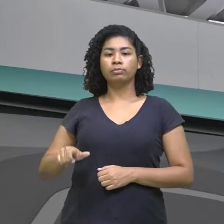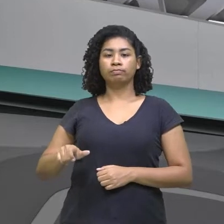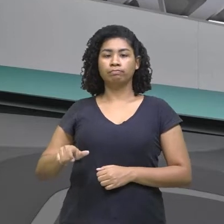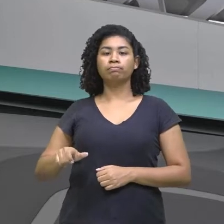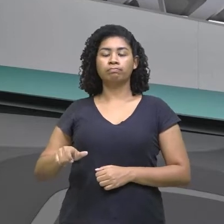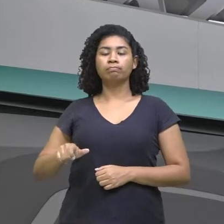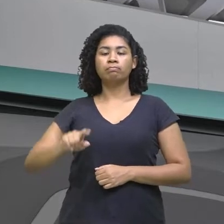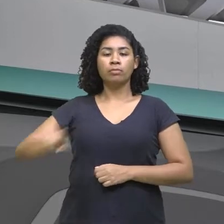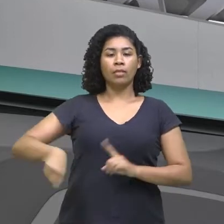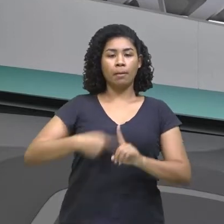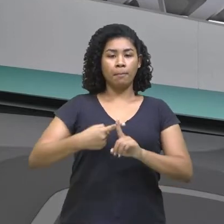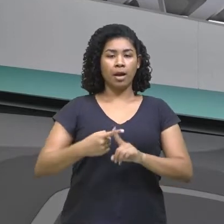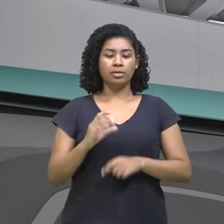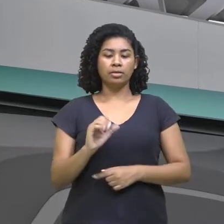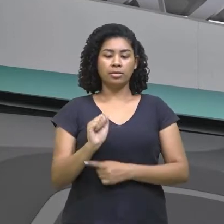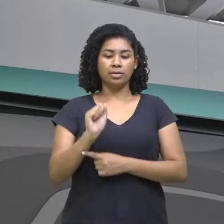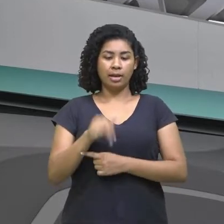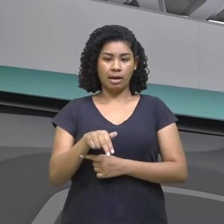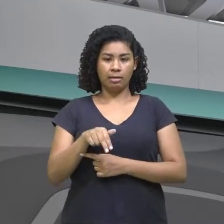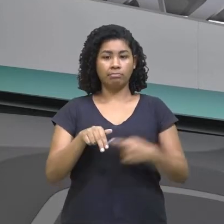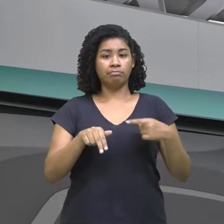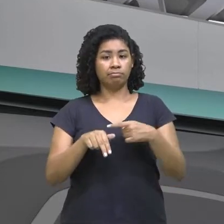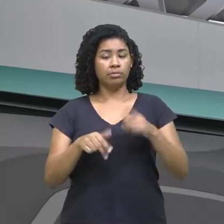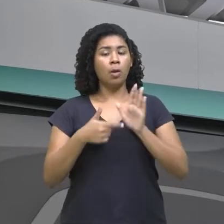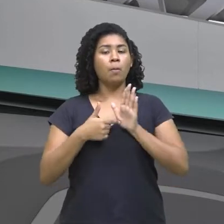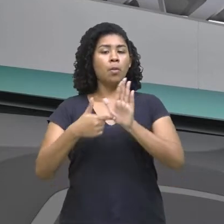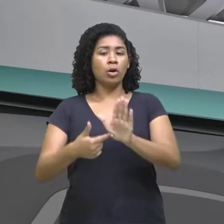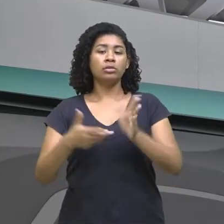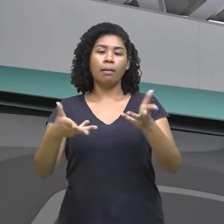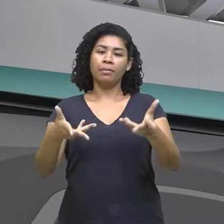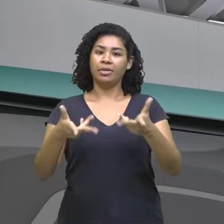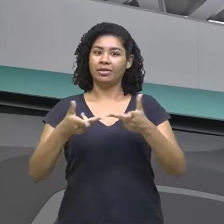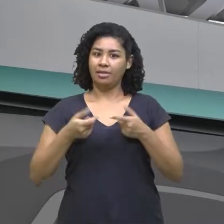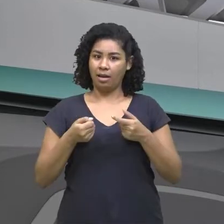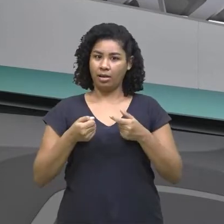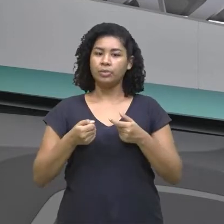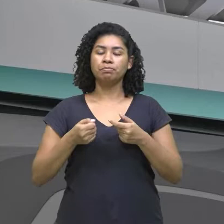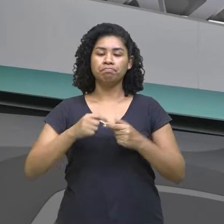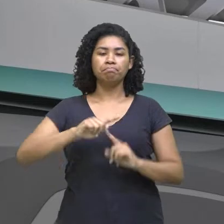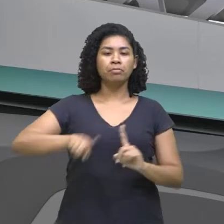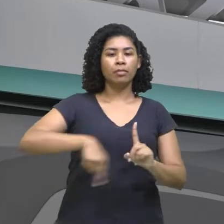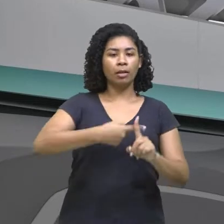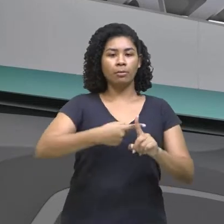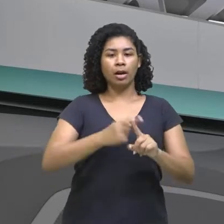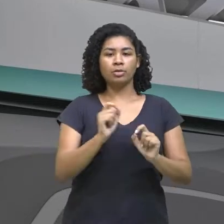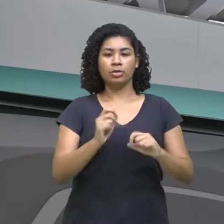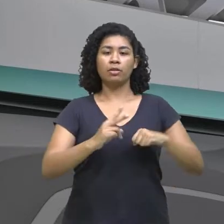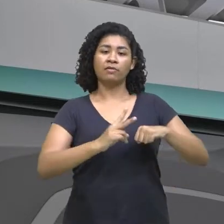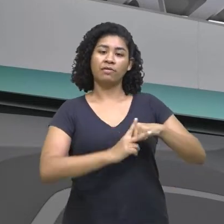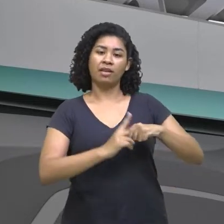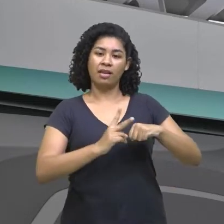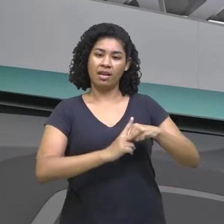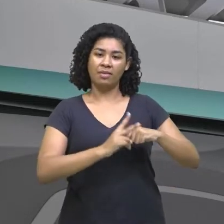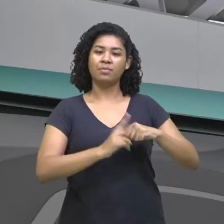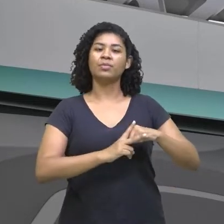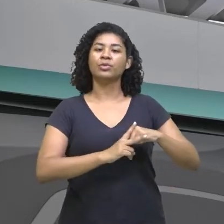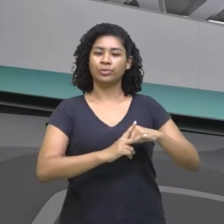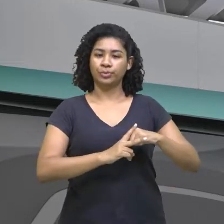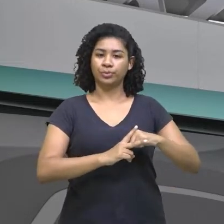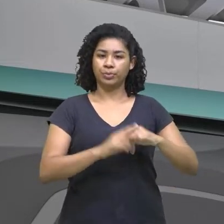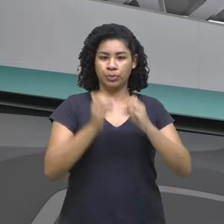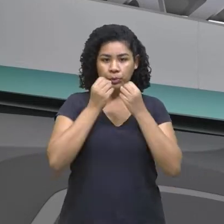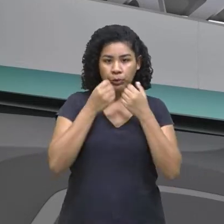O can que vai indicar que você tem determinada habilidade. E aqui vocês têm o verb, certo?